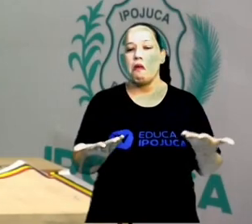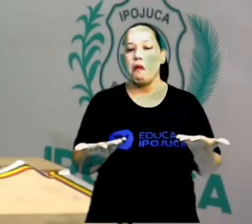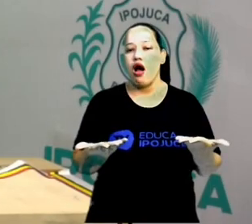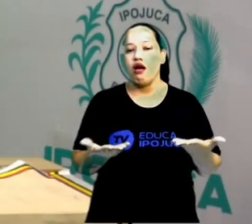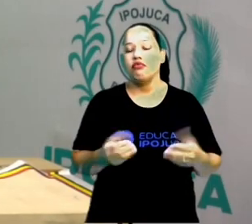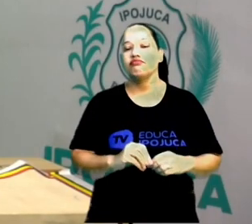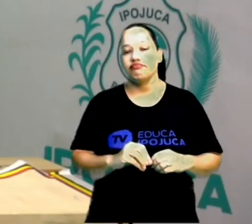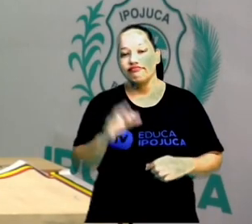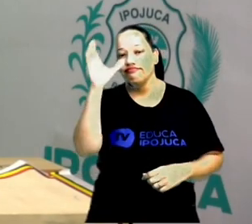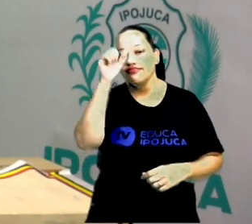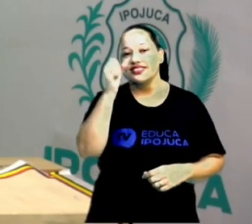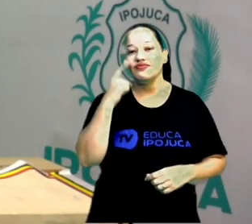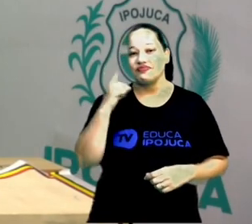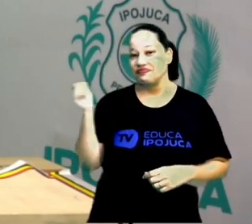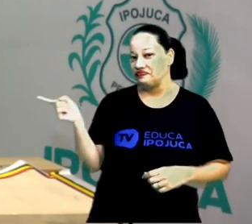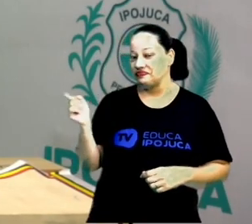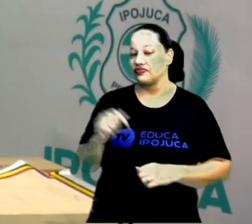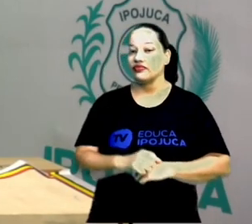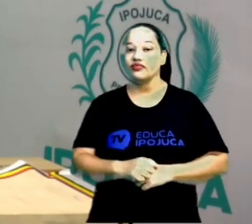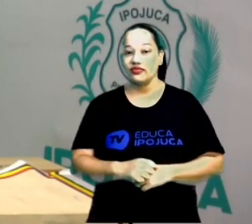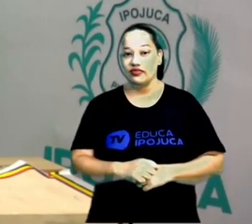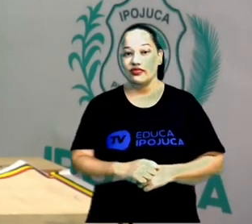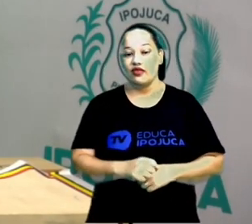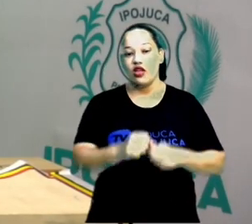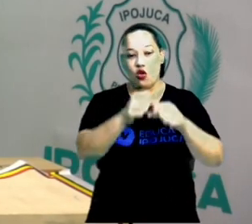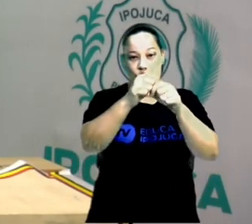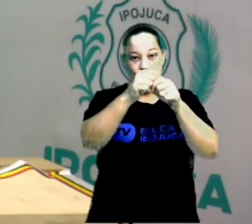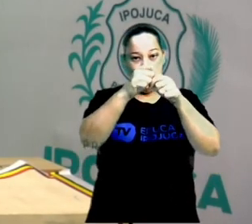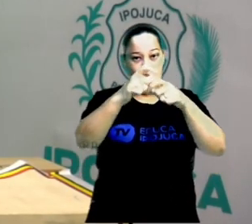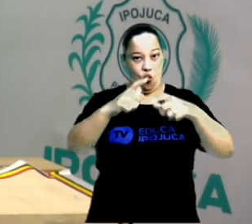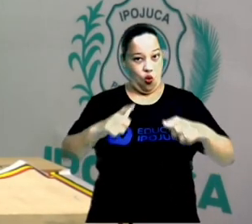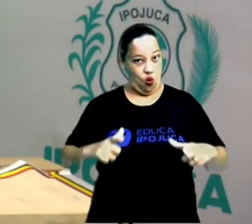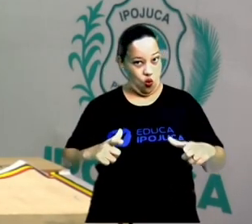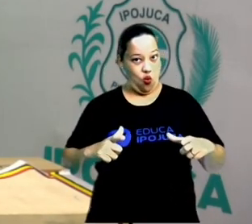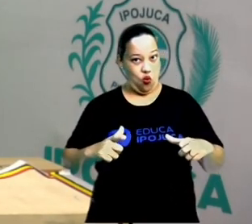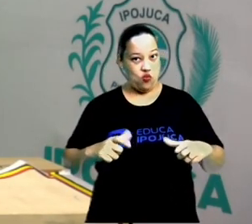Vamos para elas. O cone,